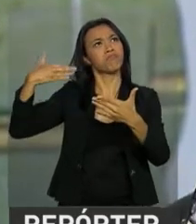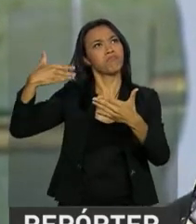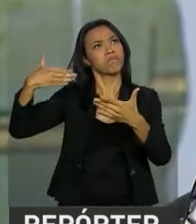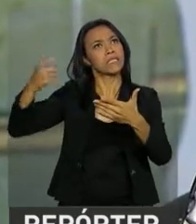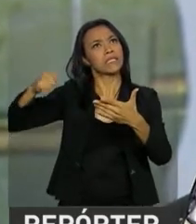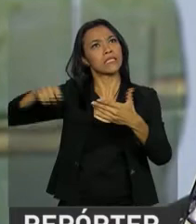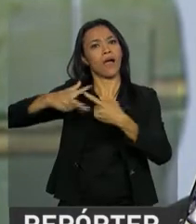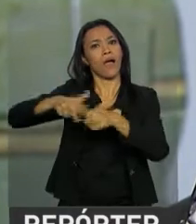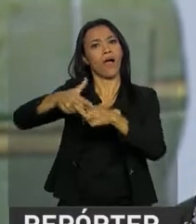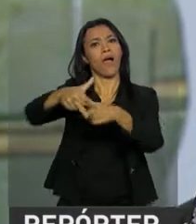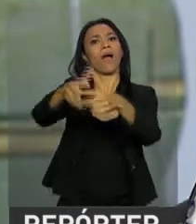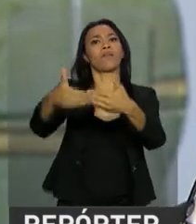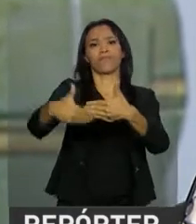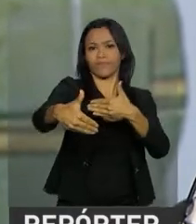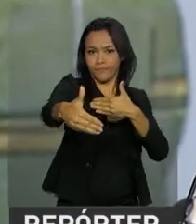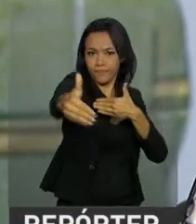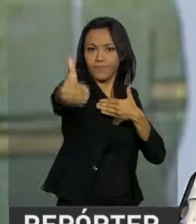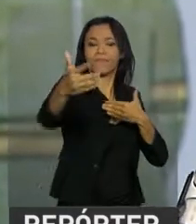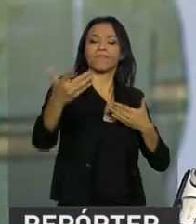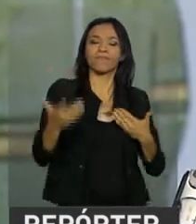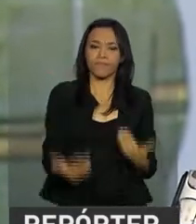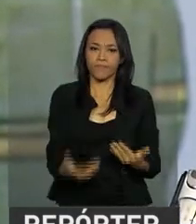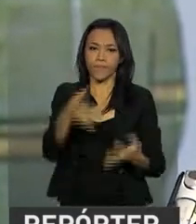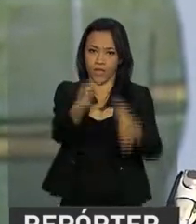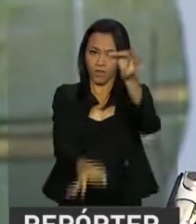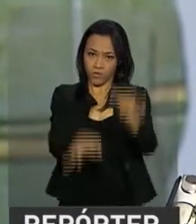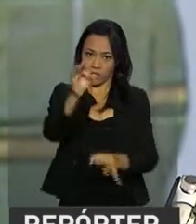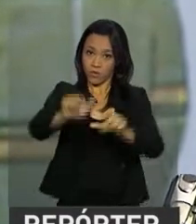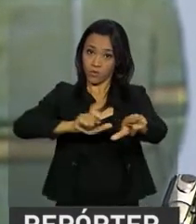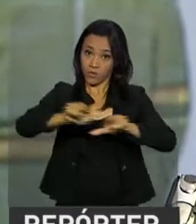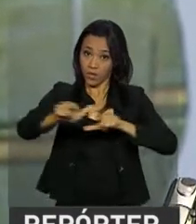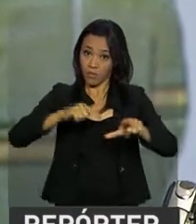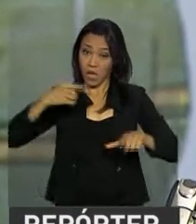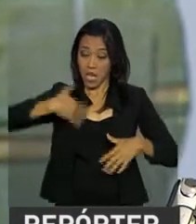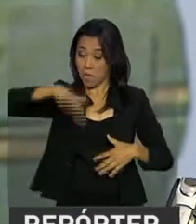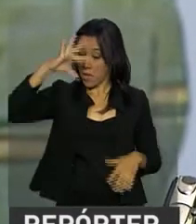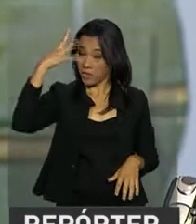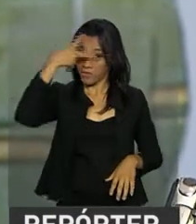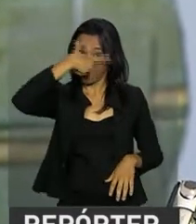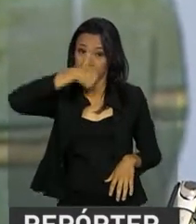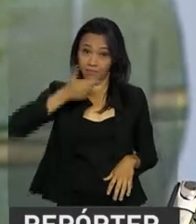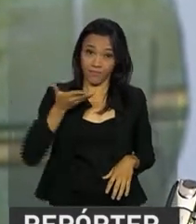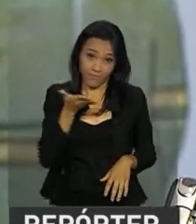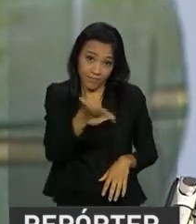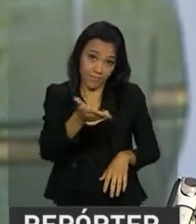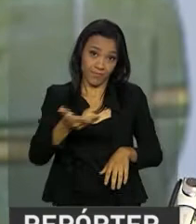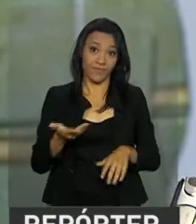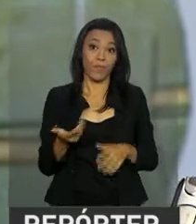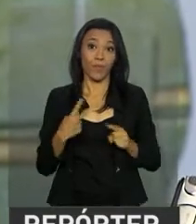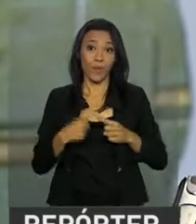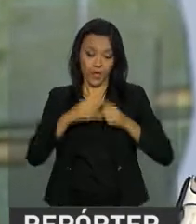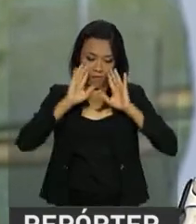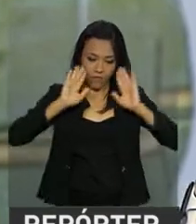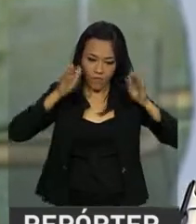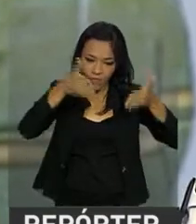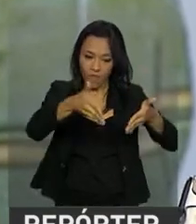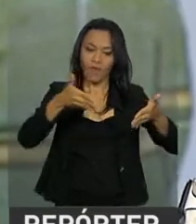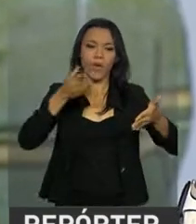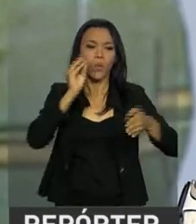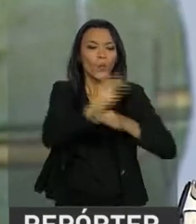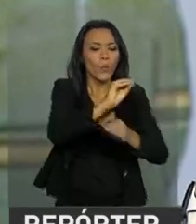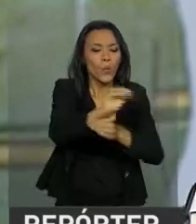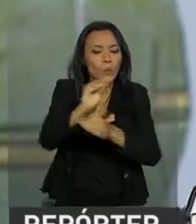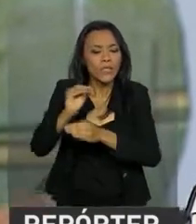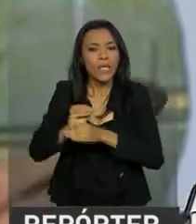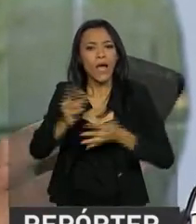melhorar. A Justiça do Trabalho, no meu modo de ver, é a mais bela das justiças, porque trata de cuidar